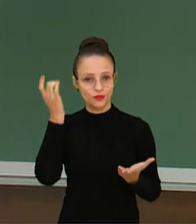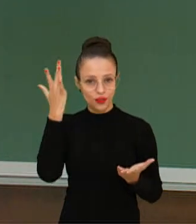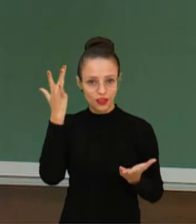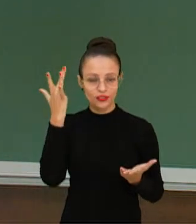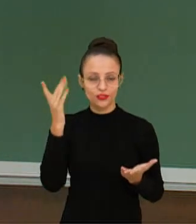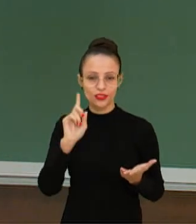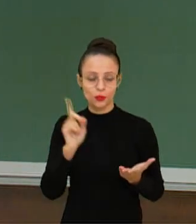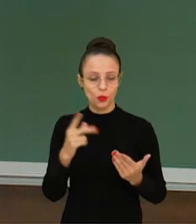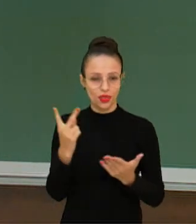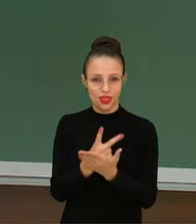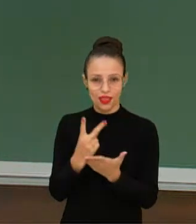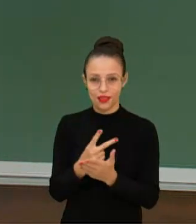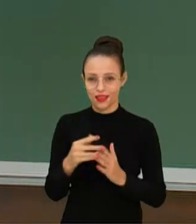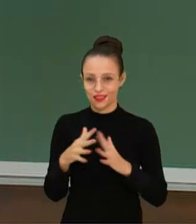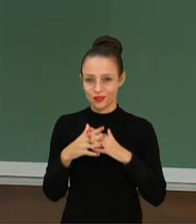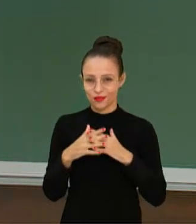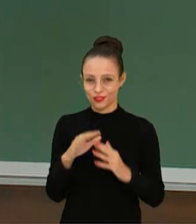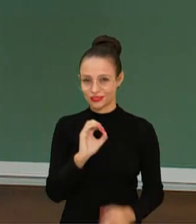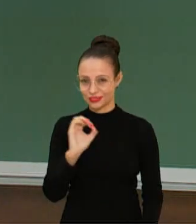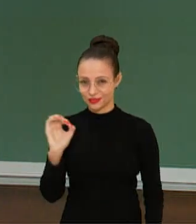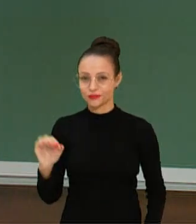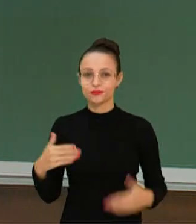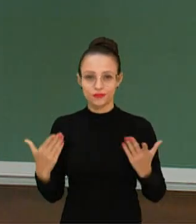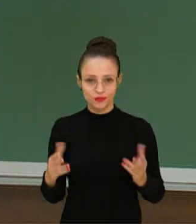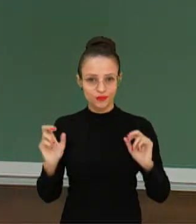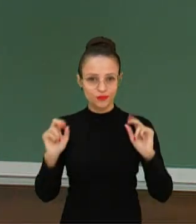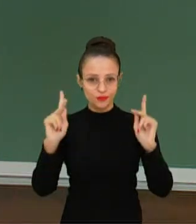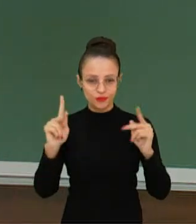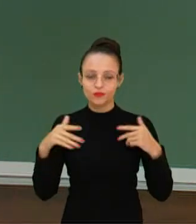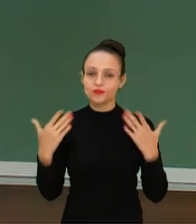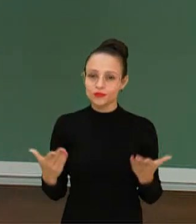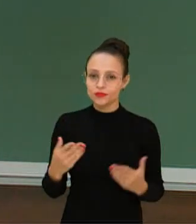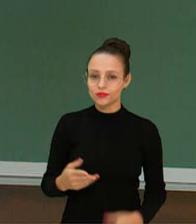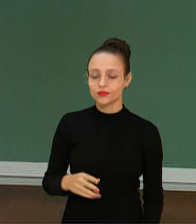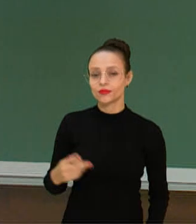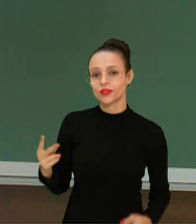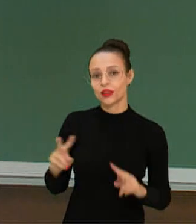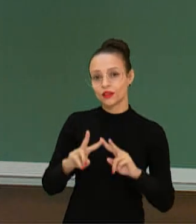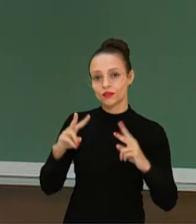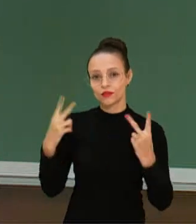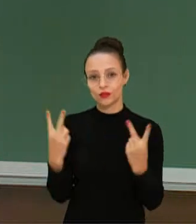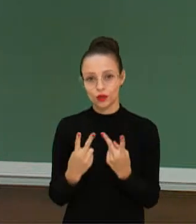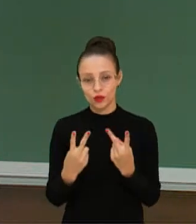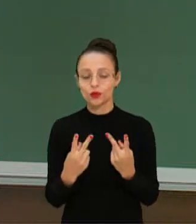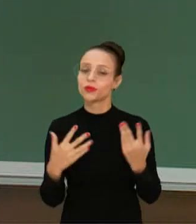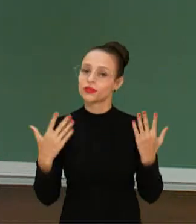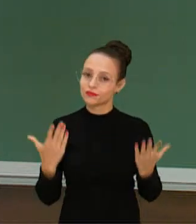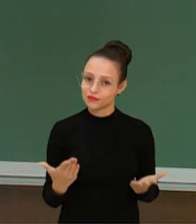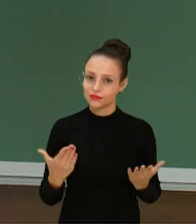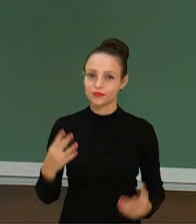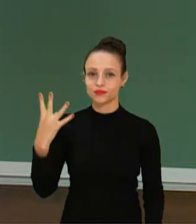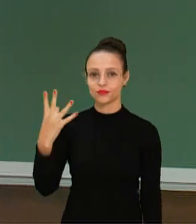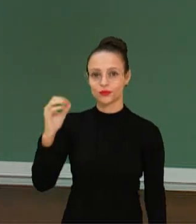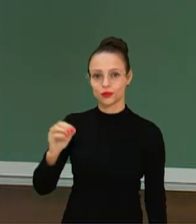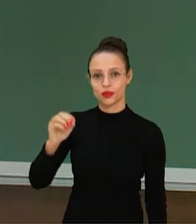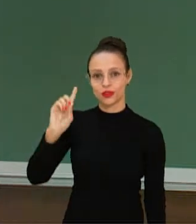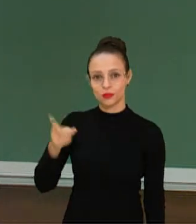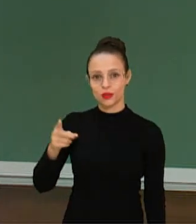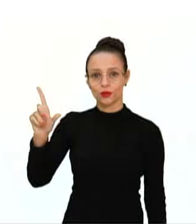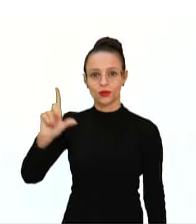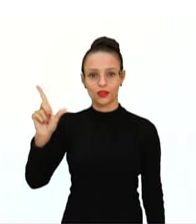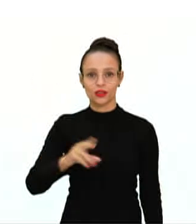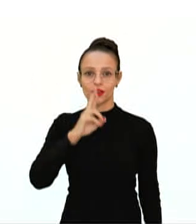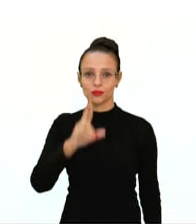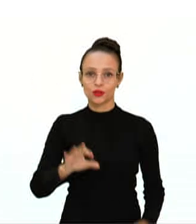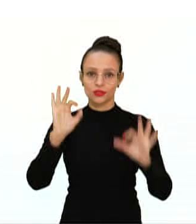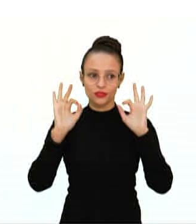não errar, não se perder nessa quantidade de zeros. Ok? Então, qual é o volume da piscina do Antônio? 40 mil litros.